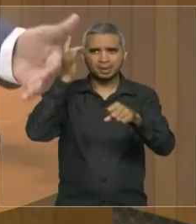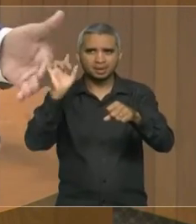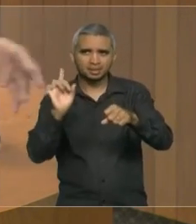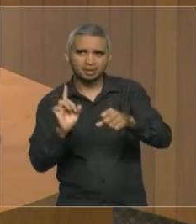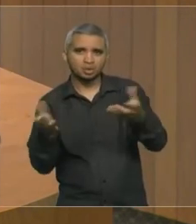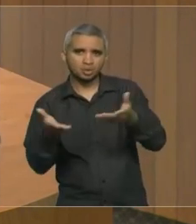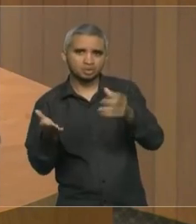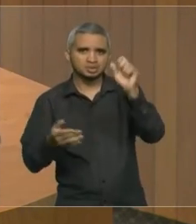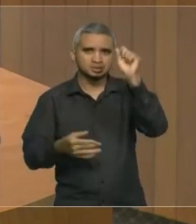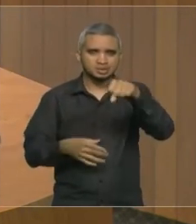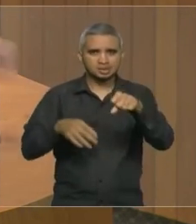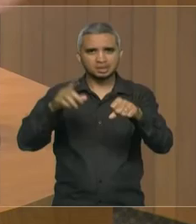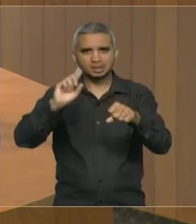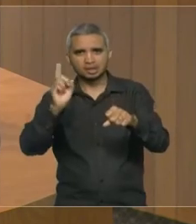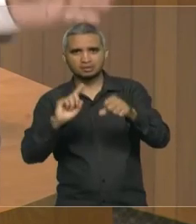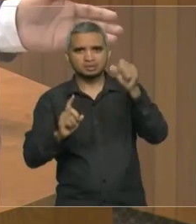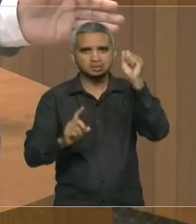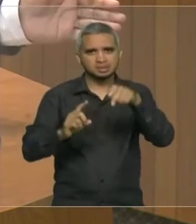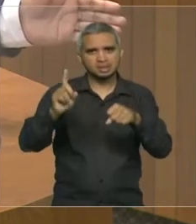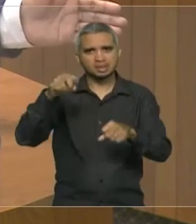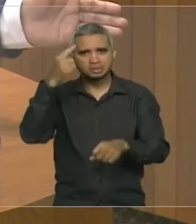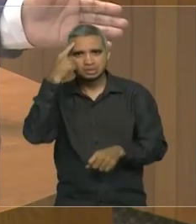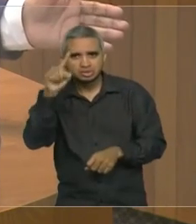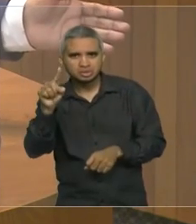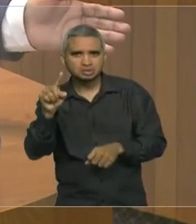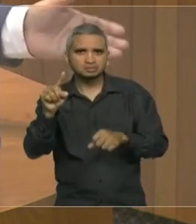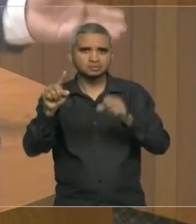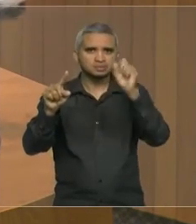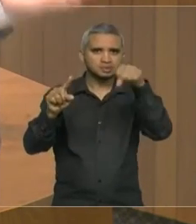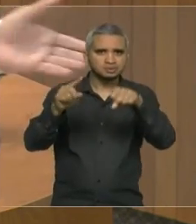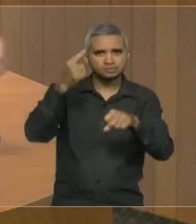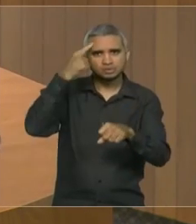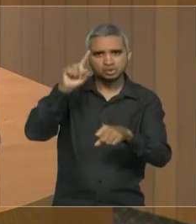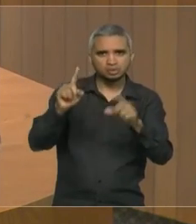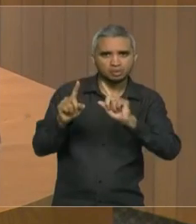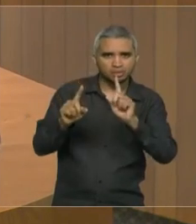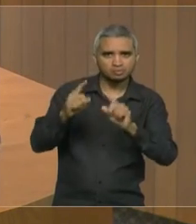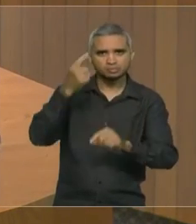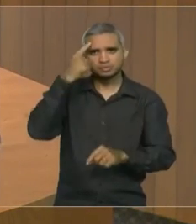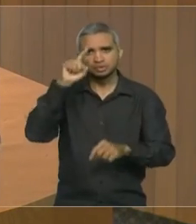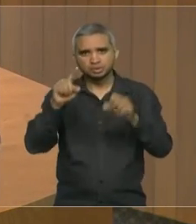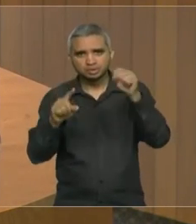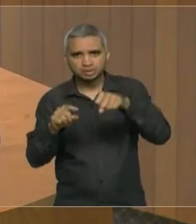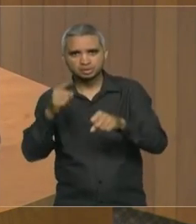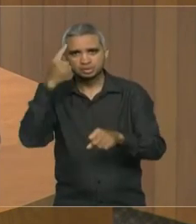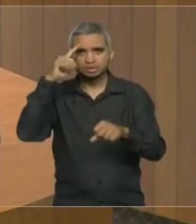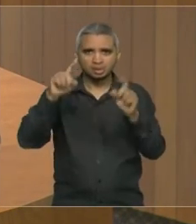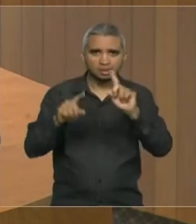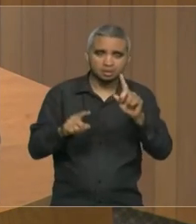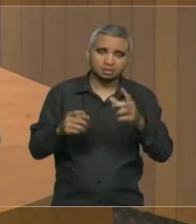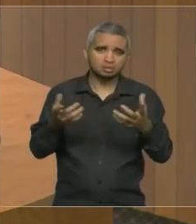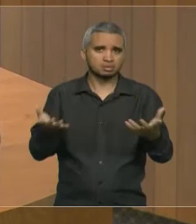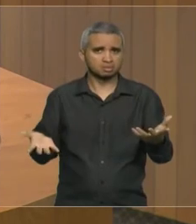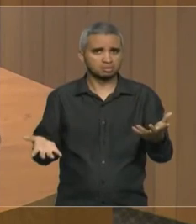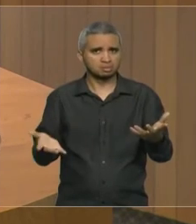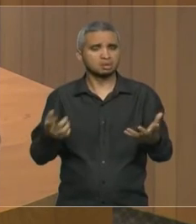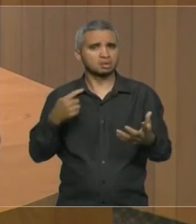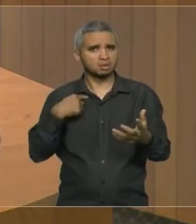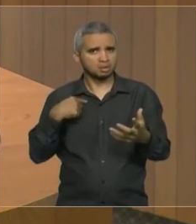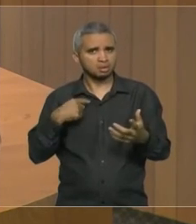água dia não. Nós, inclusive, anunciamos na semana passada que um aliado do governador Flávio Dino, o pai do prefeito de